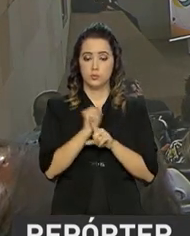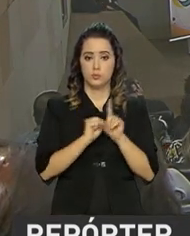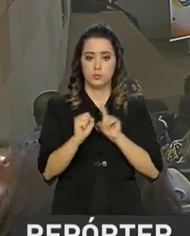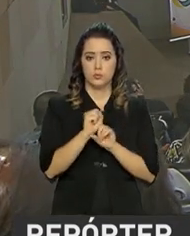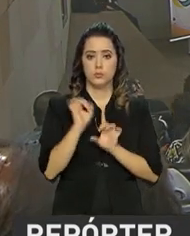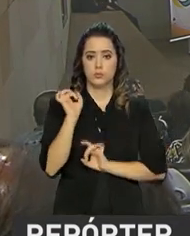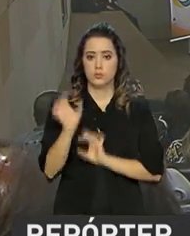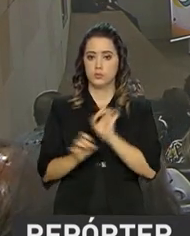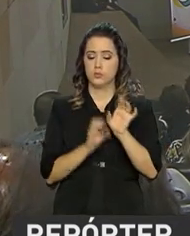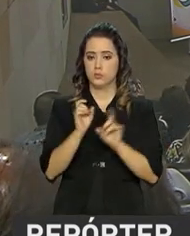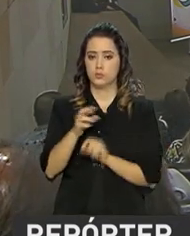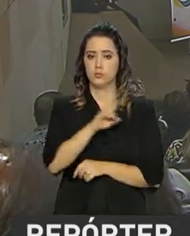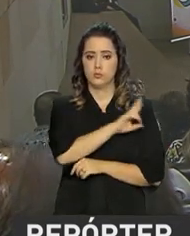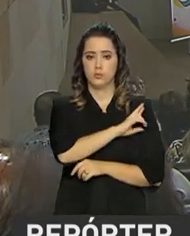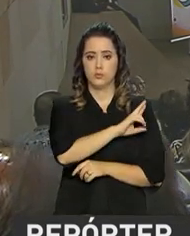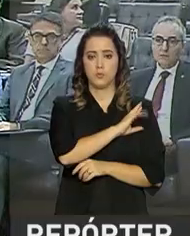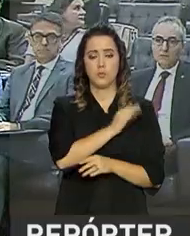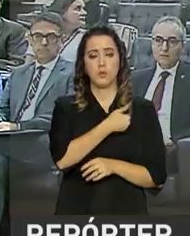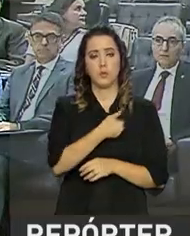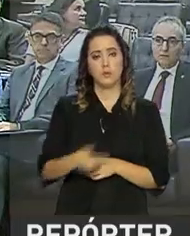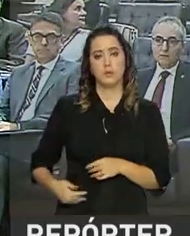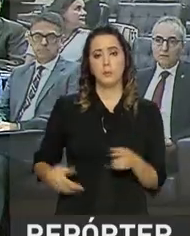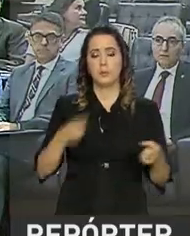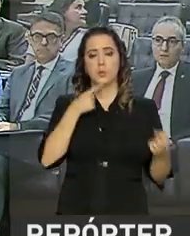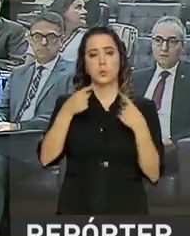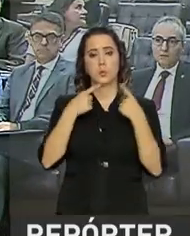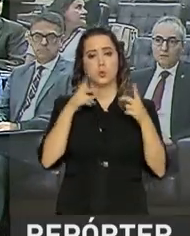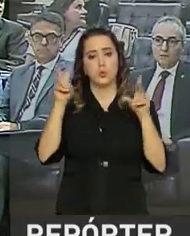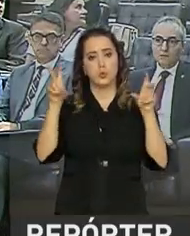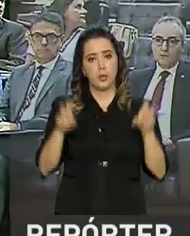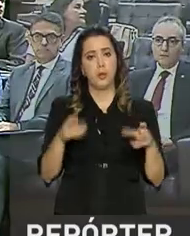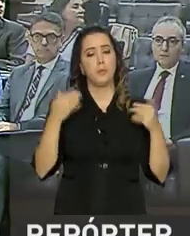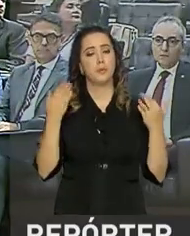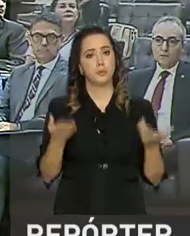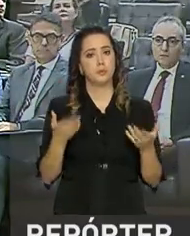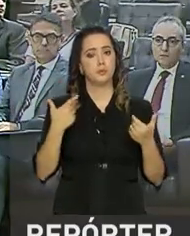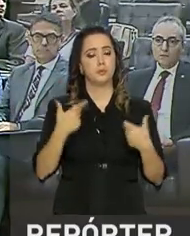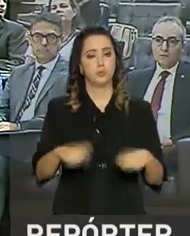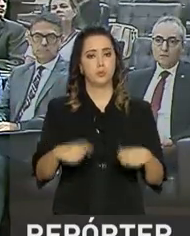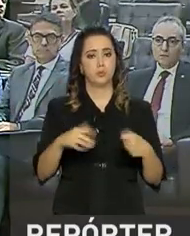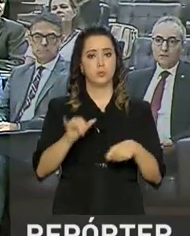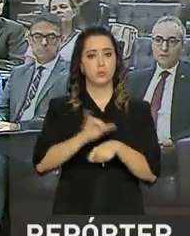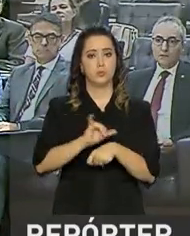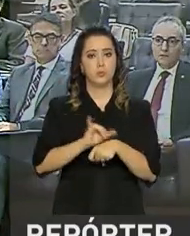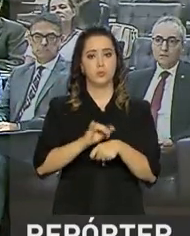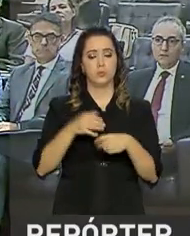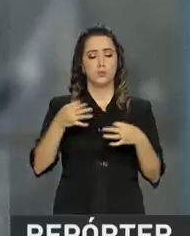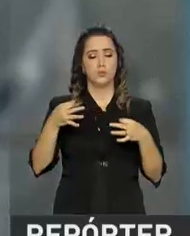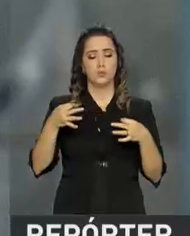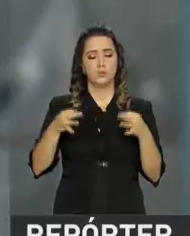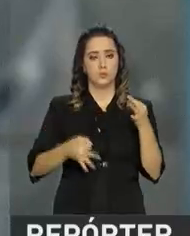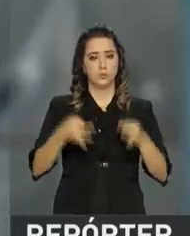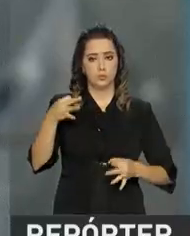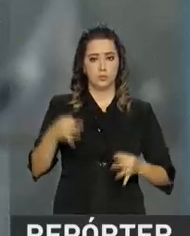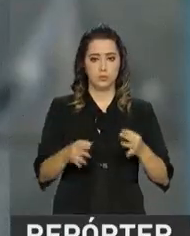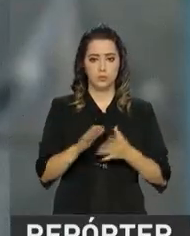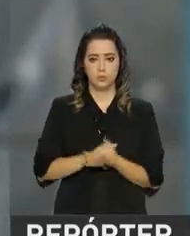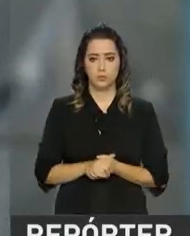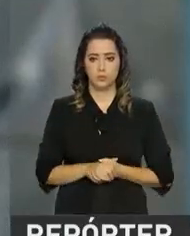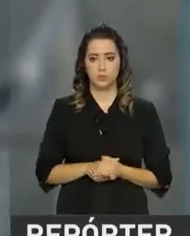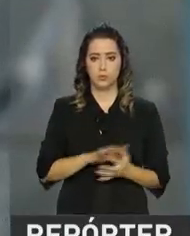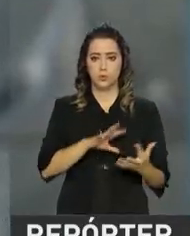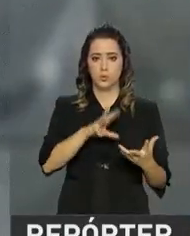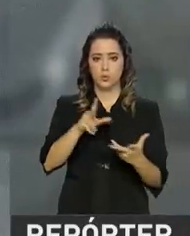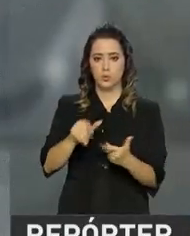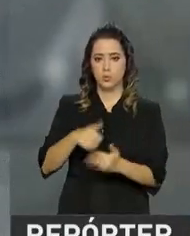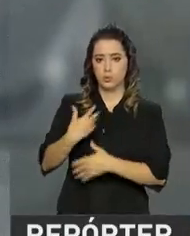civil, especialistas e representantes do governo para debater o assunto na sede do Ministério da Justiça em Brasília. O mundo ele é um mundo